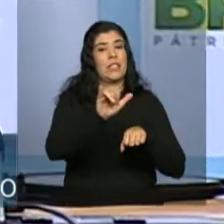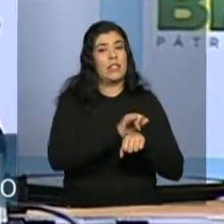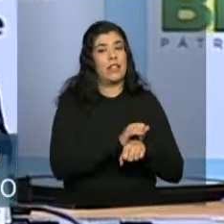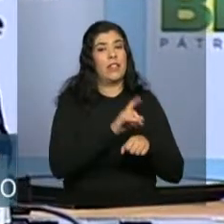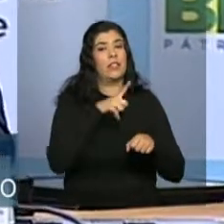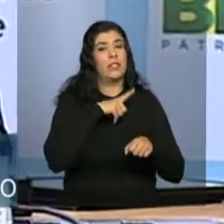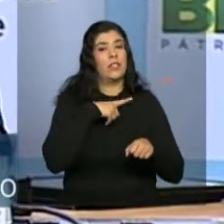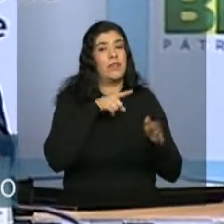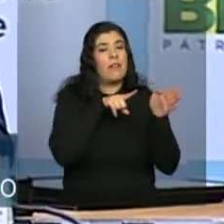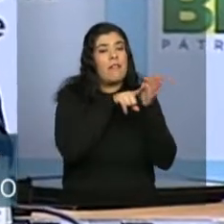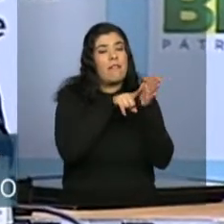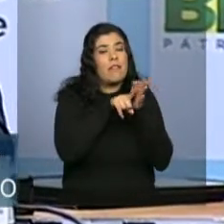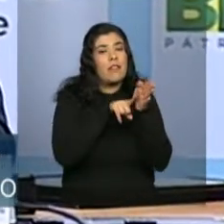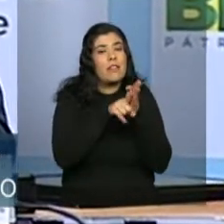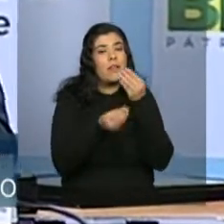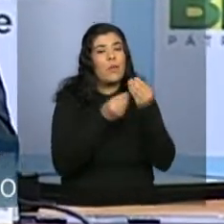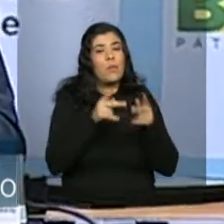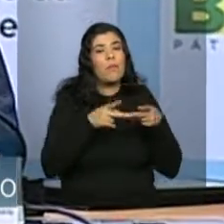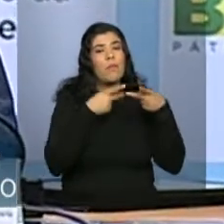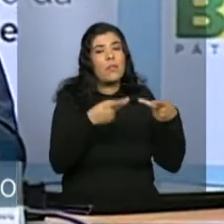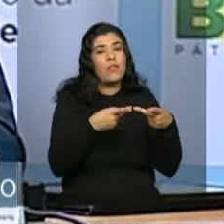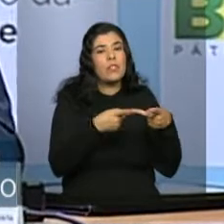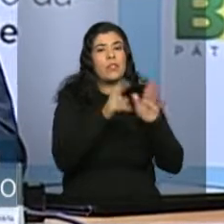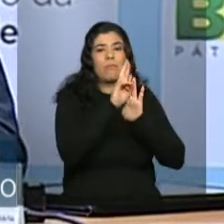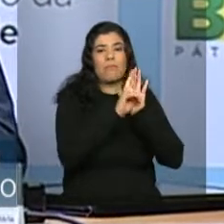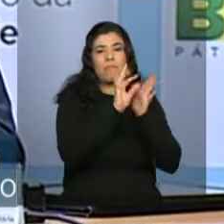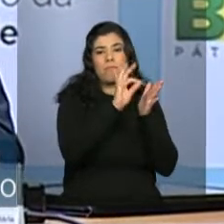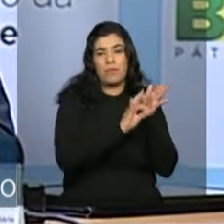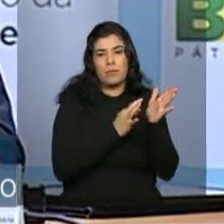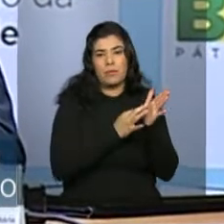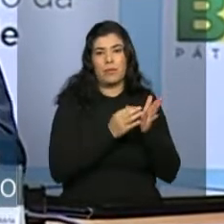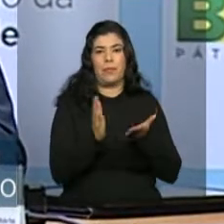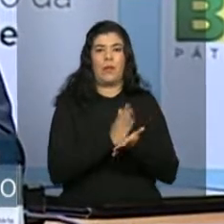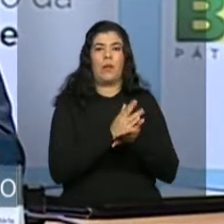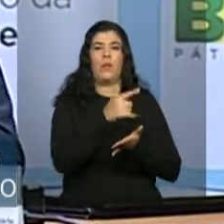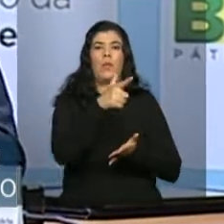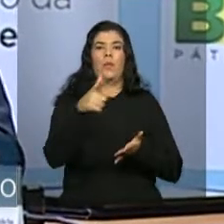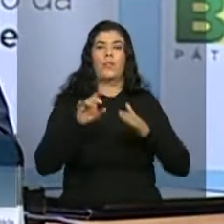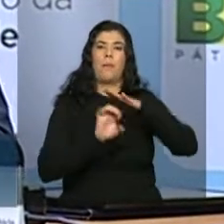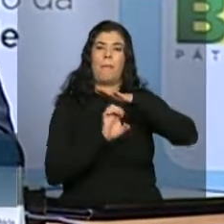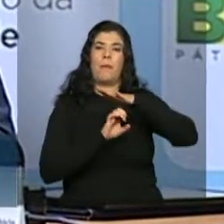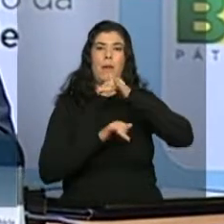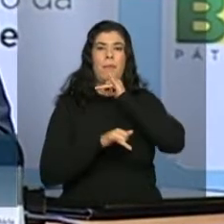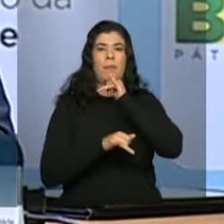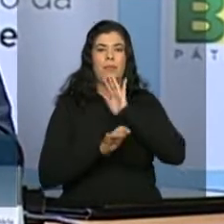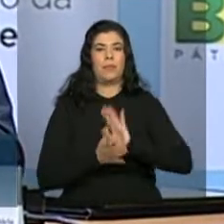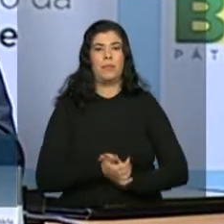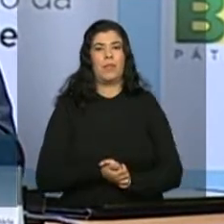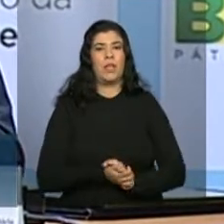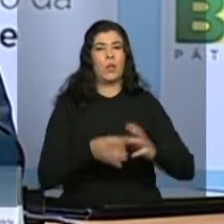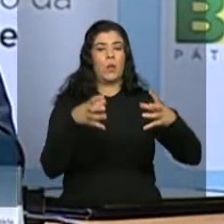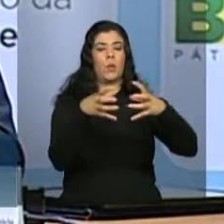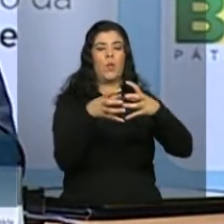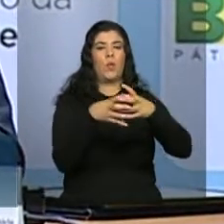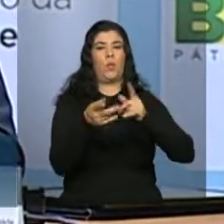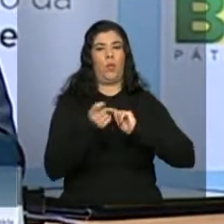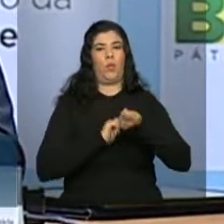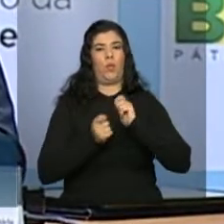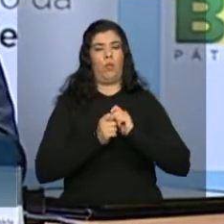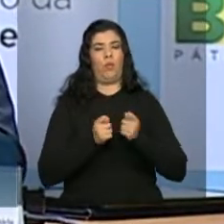para você poder analisar os processos com mais celeridade é por exemplo que determinadas empresas principalmente empresas que têm um mesmo grupo econômico